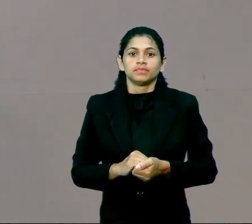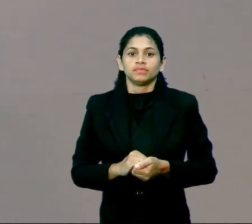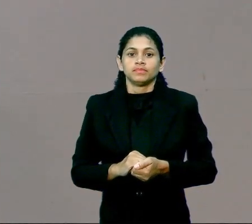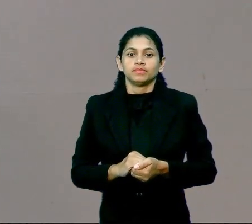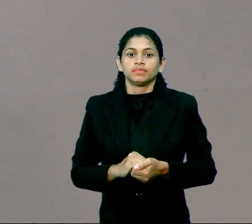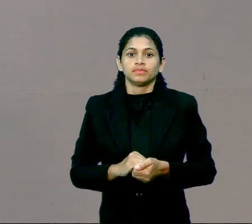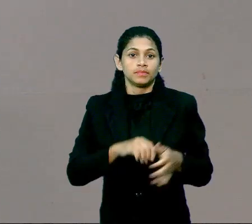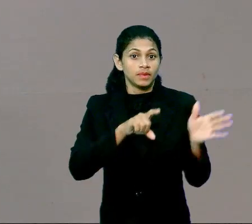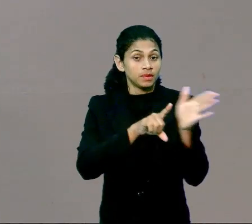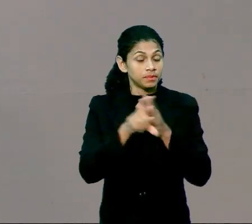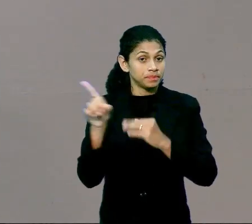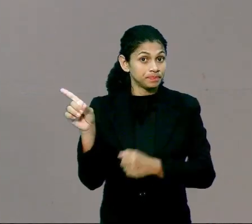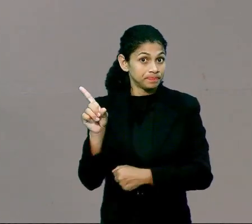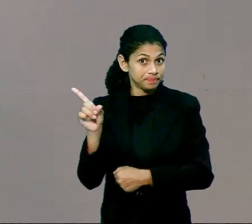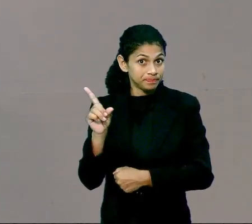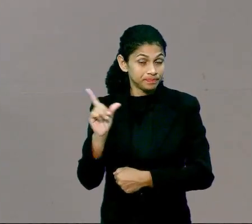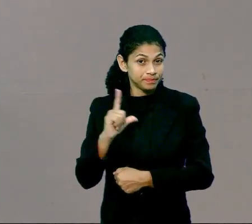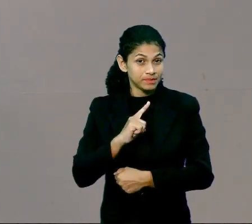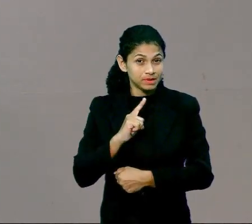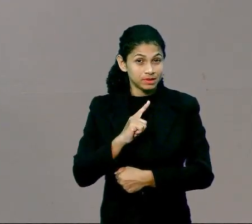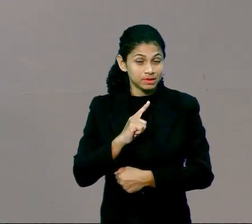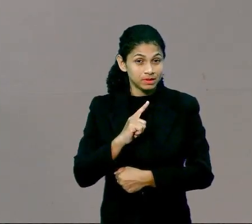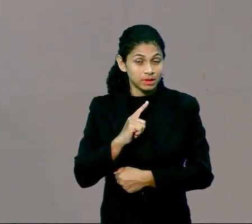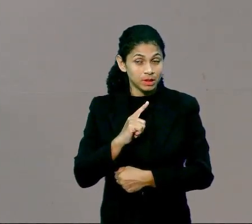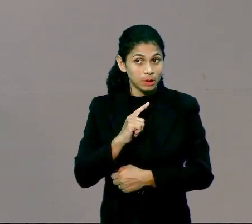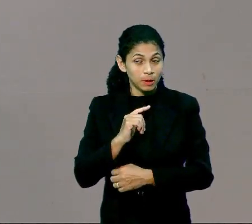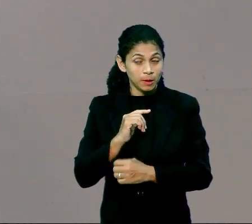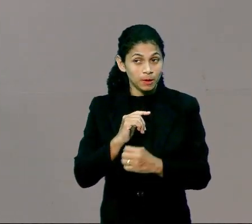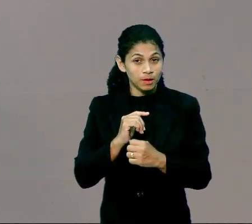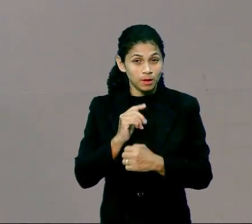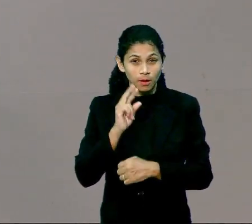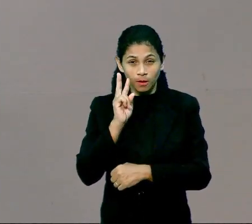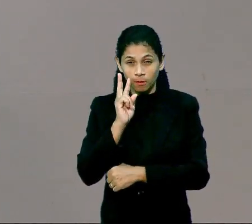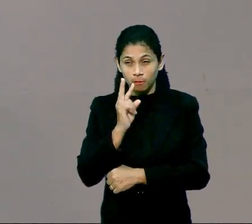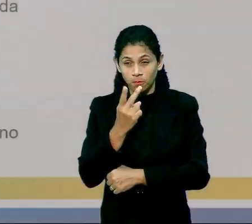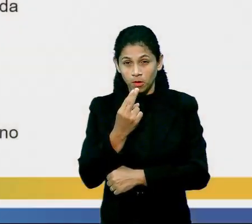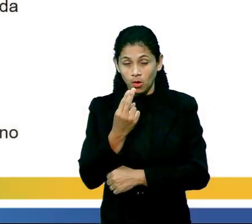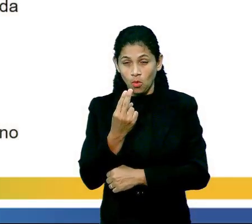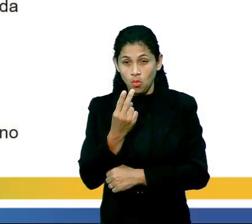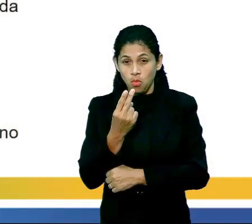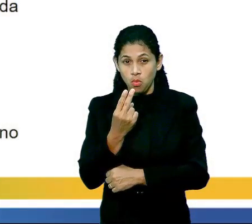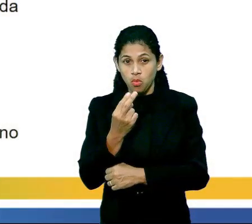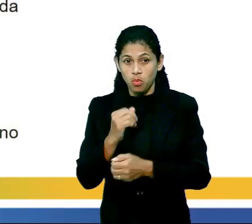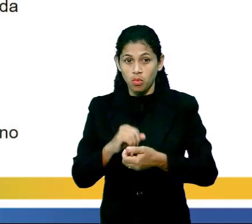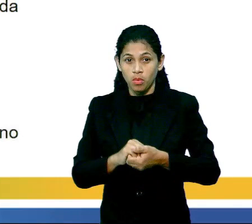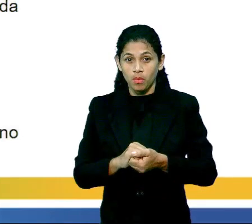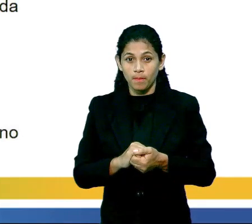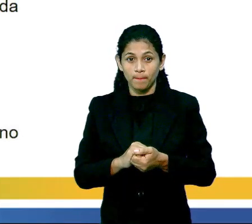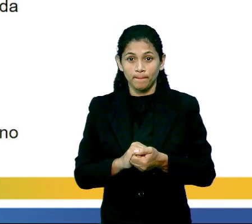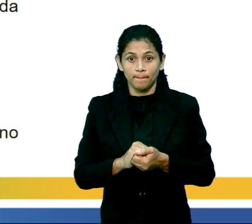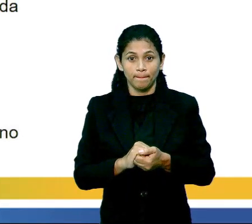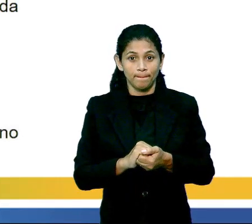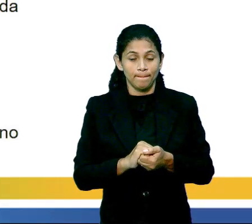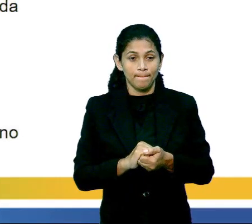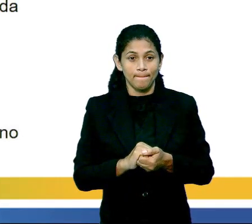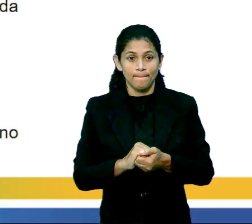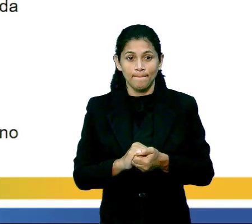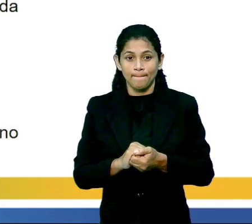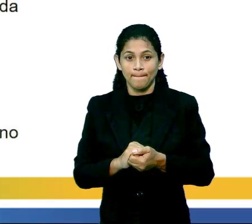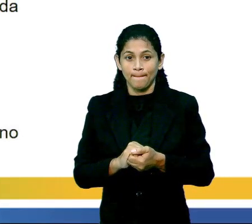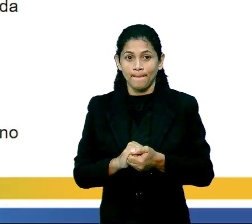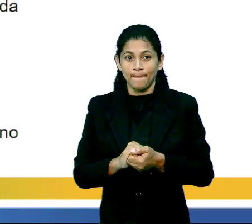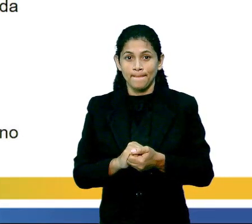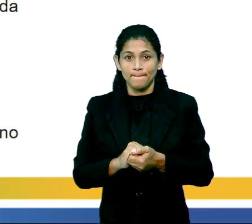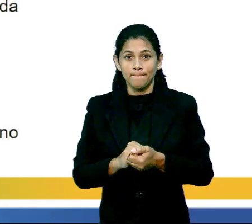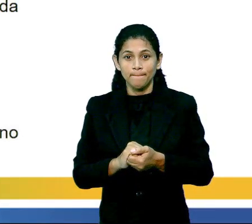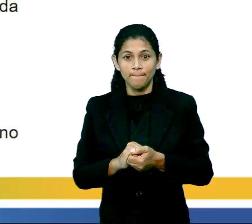nem você é um lutador de karatê, e aí você olha um lutador de sumô, olha o sumô aí, ó, enorme, mas você